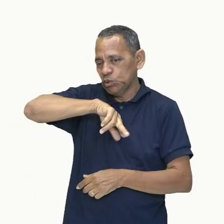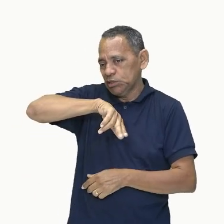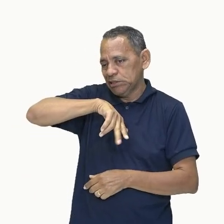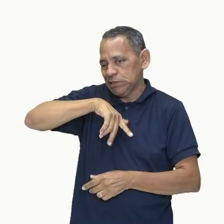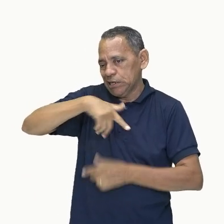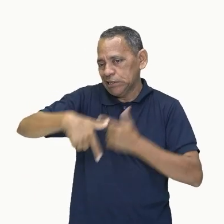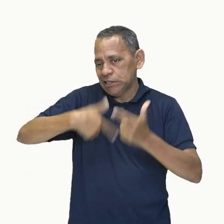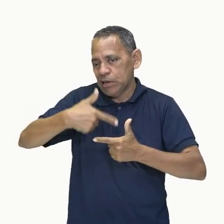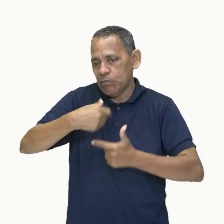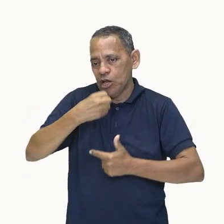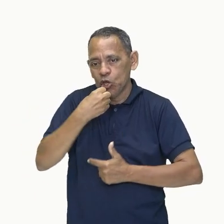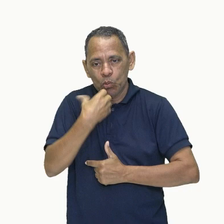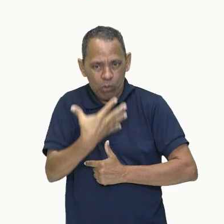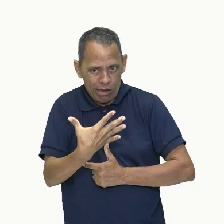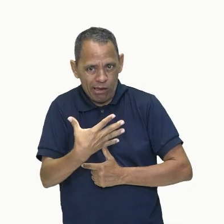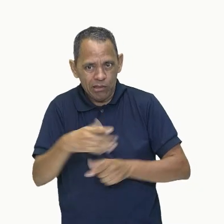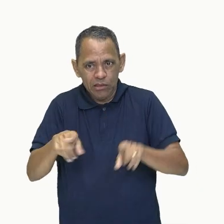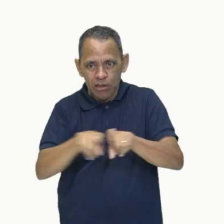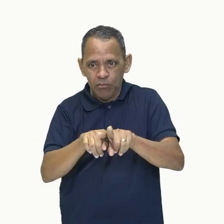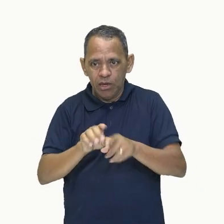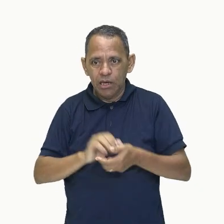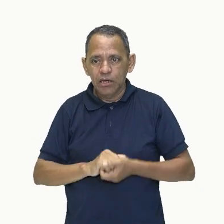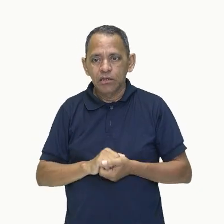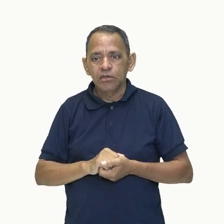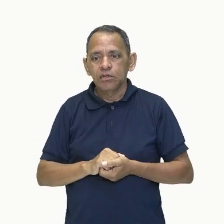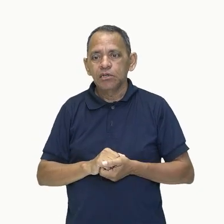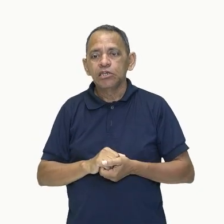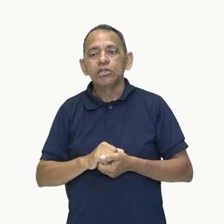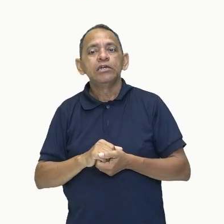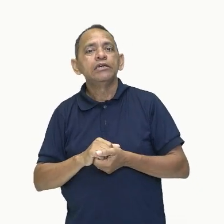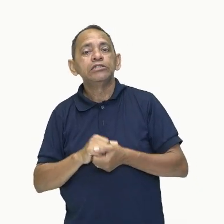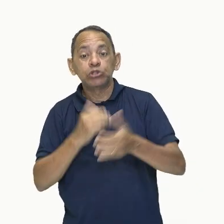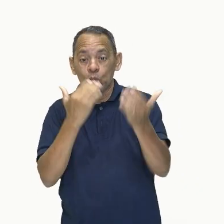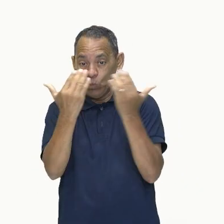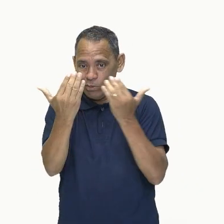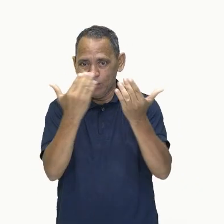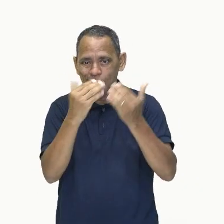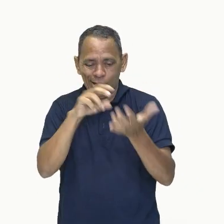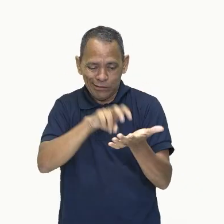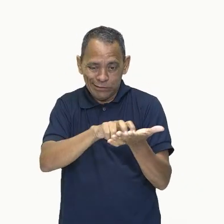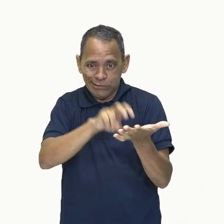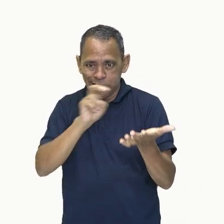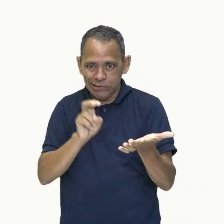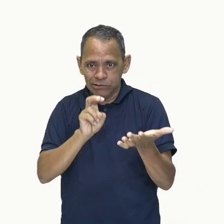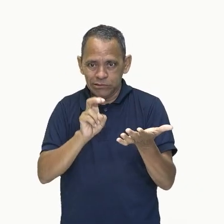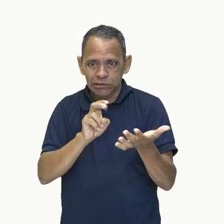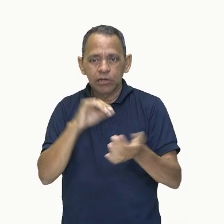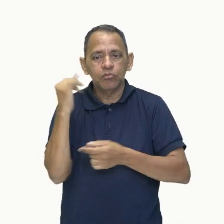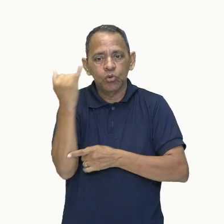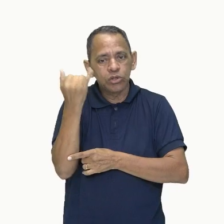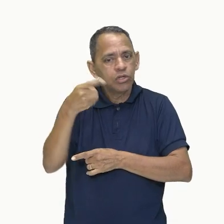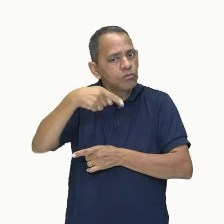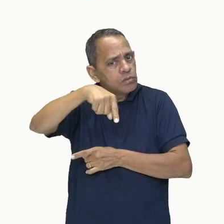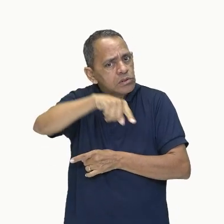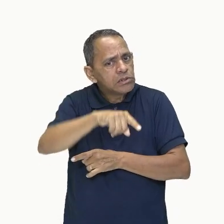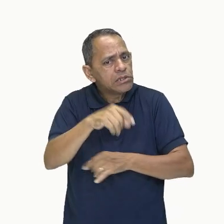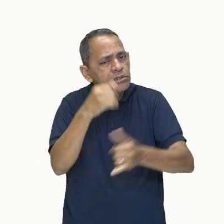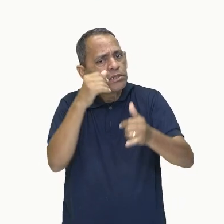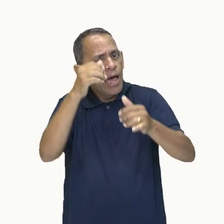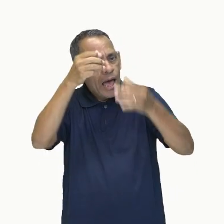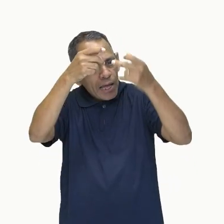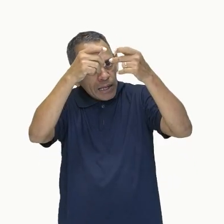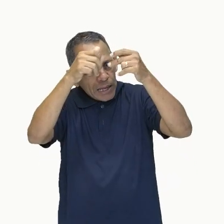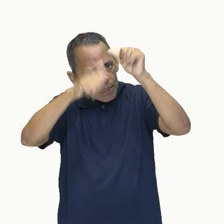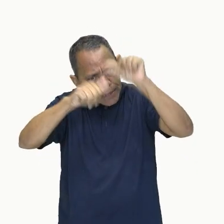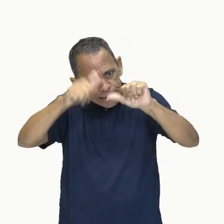tanta eficiência quanto eles trabalham de manhã, tá? Então é importante você analisar isso. Cuidado com o